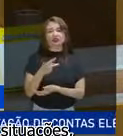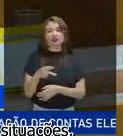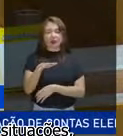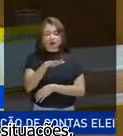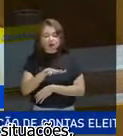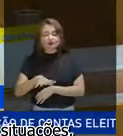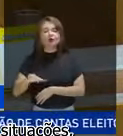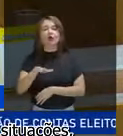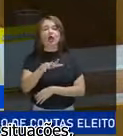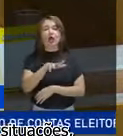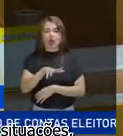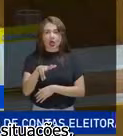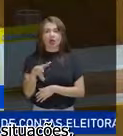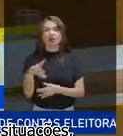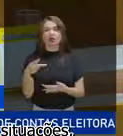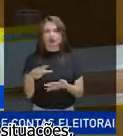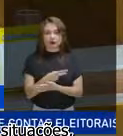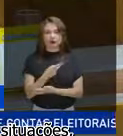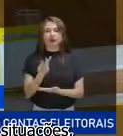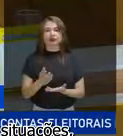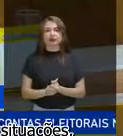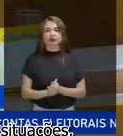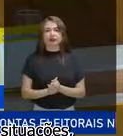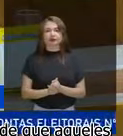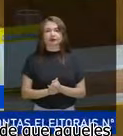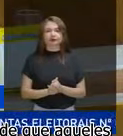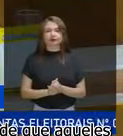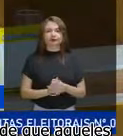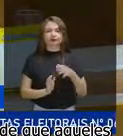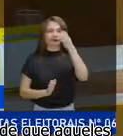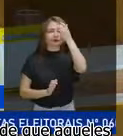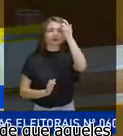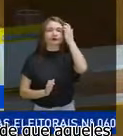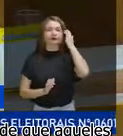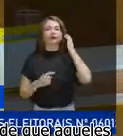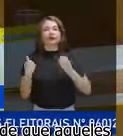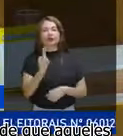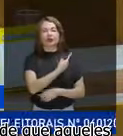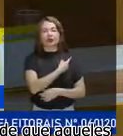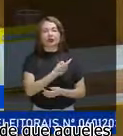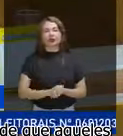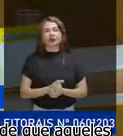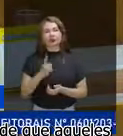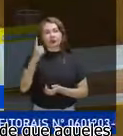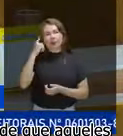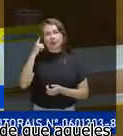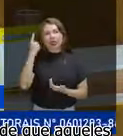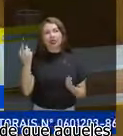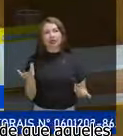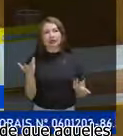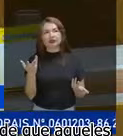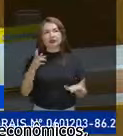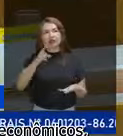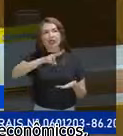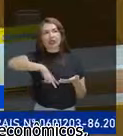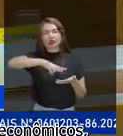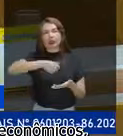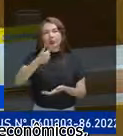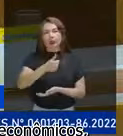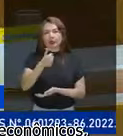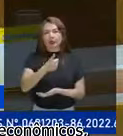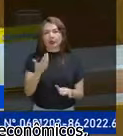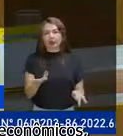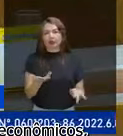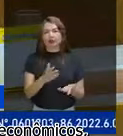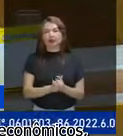naquelas situações, por conta dos fundamentos que são trazidos, a gente entende que aqueles valores, embora numa primeira leitura pareçam